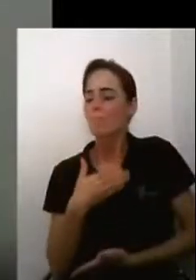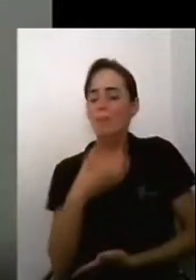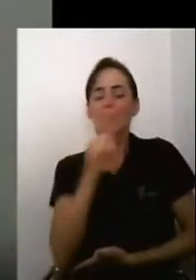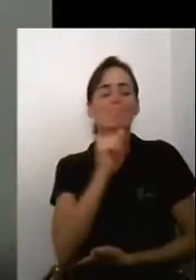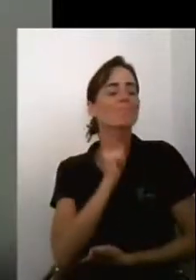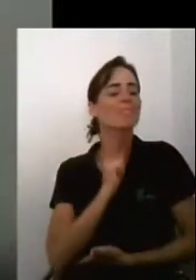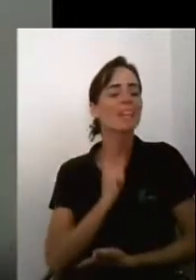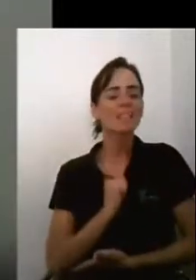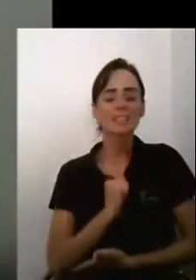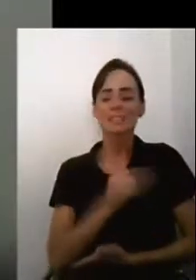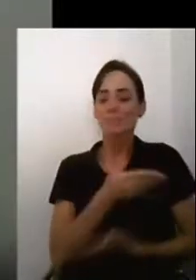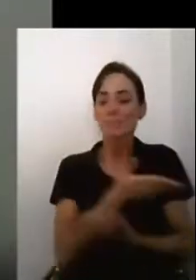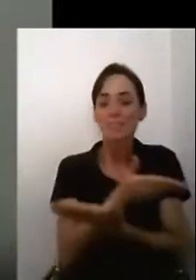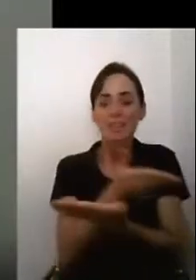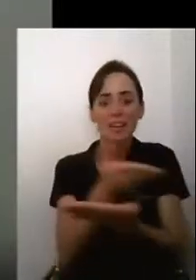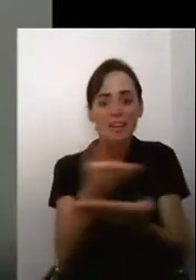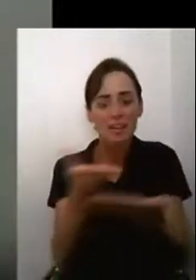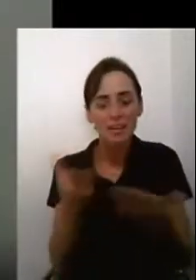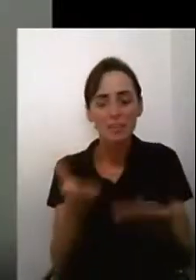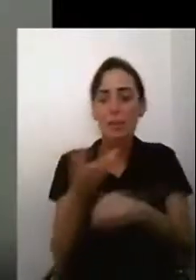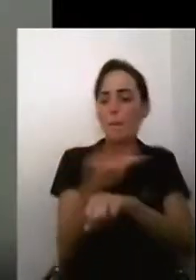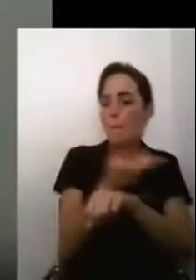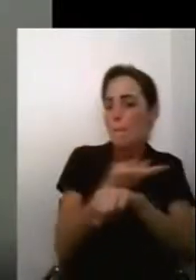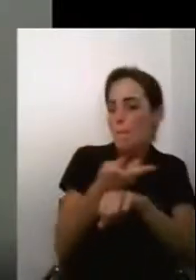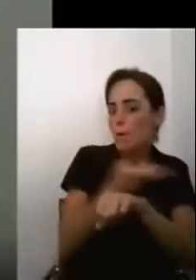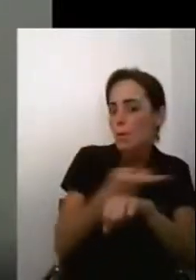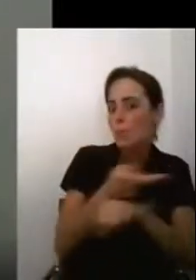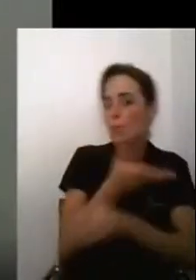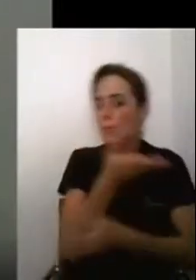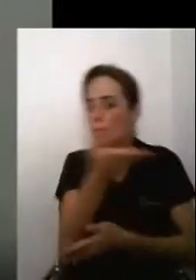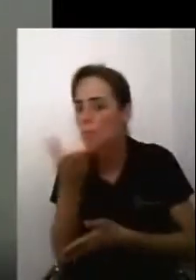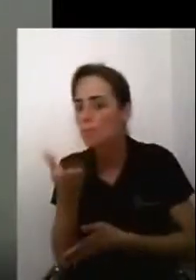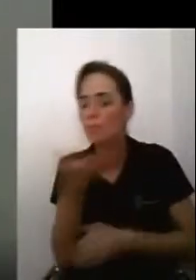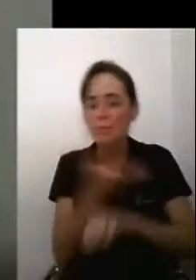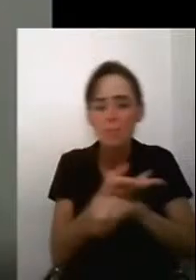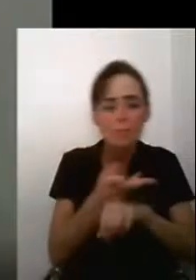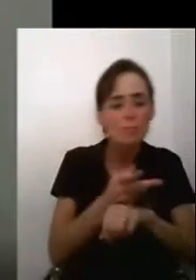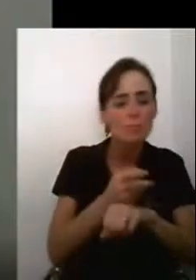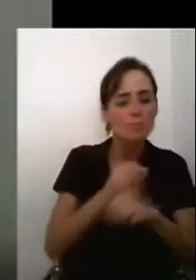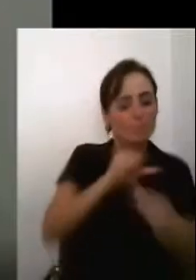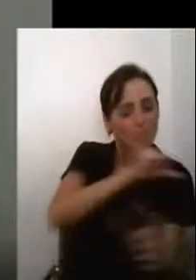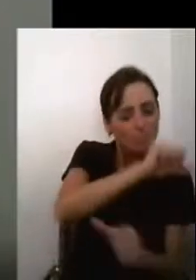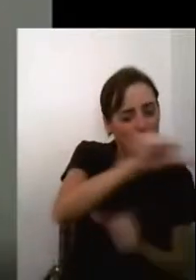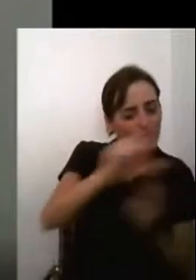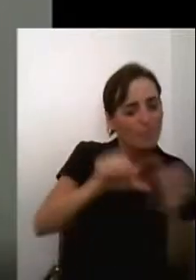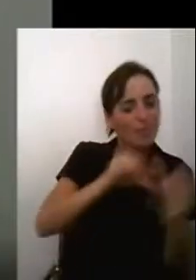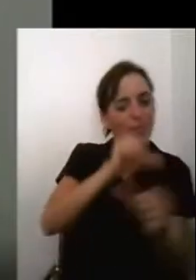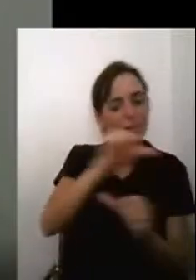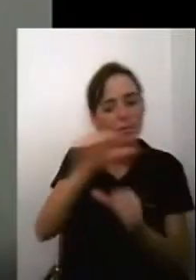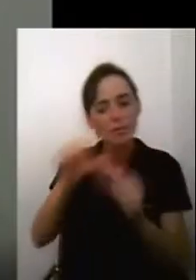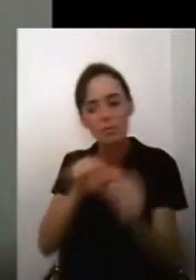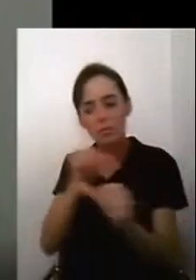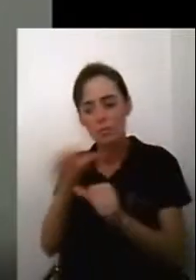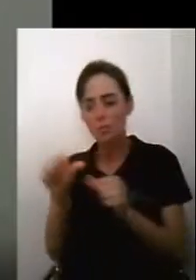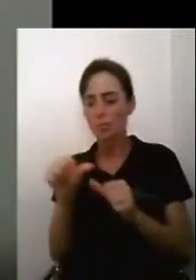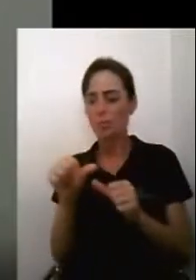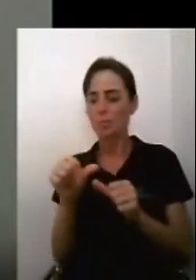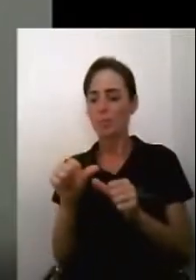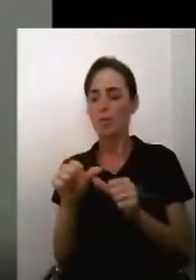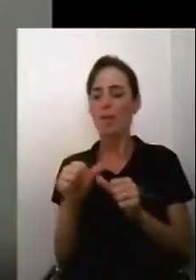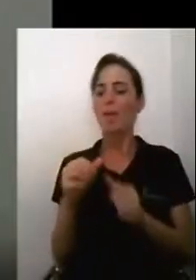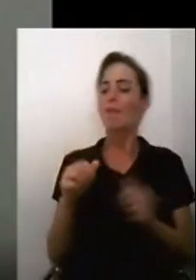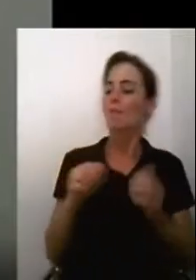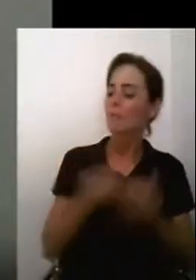esperança é que todos busquem sempre transformar-se e transcender sua própria